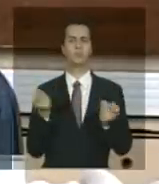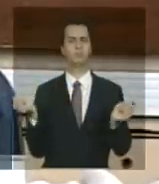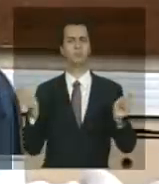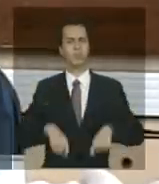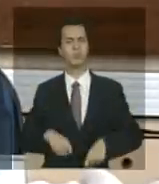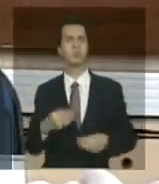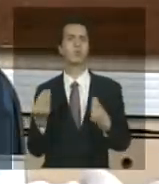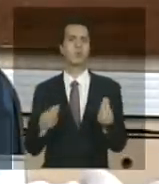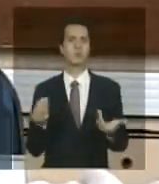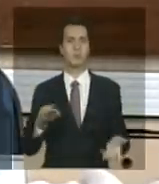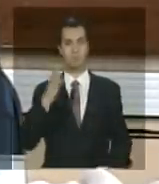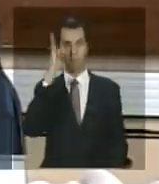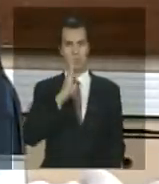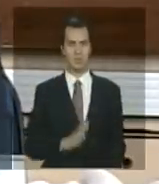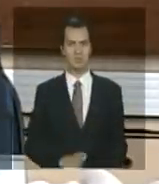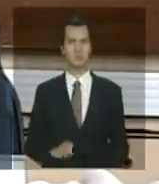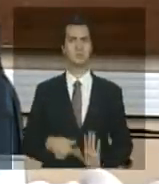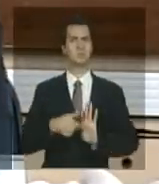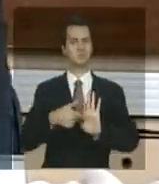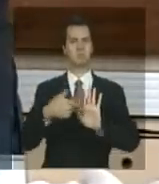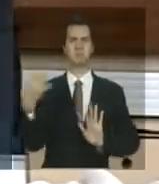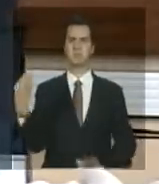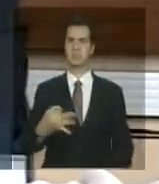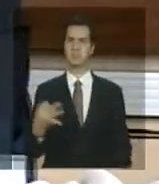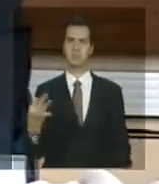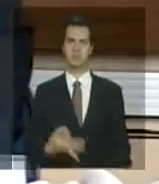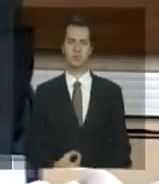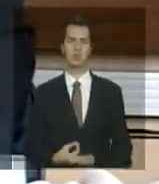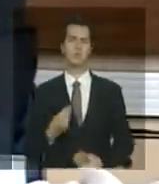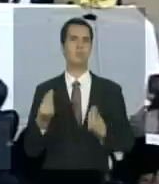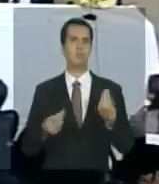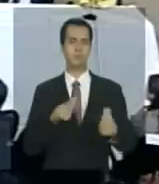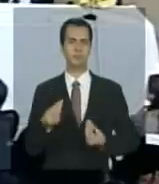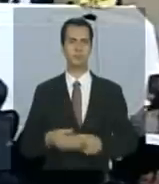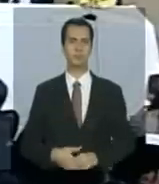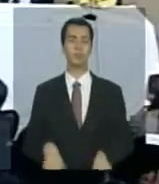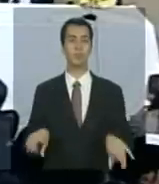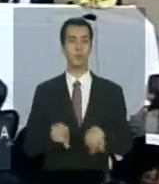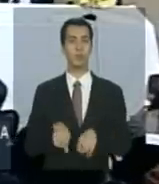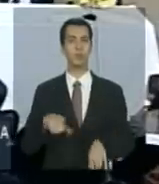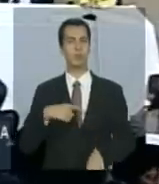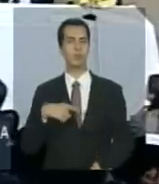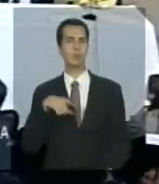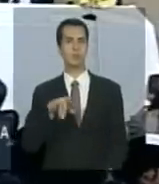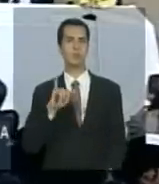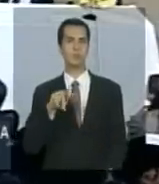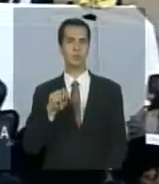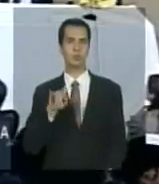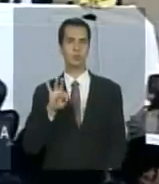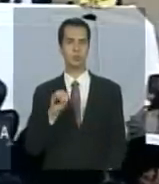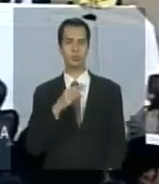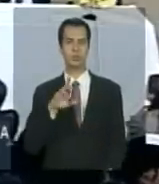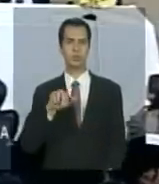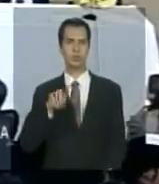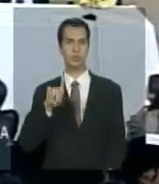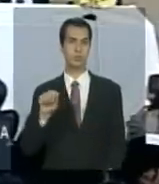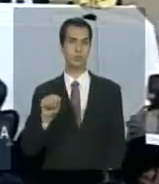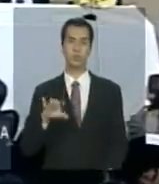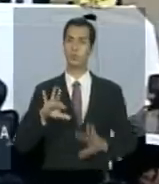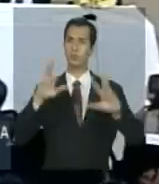que o Brasil dá em inovação, seja no imposto de renda, que todo mundo aí já está fazendo o seu,